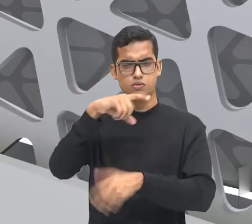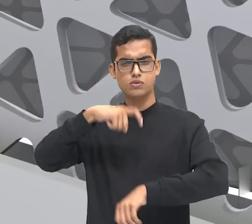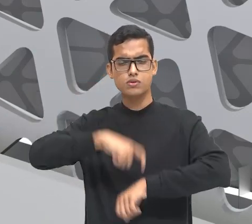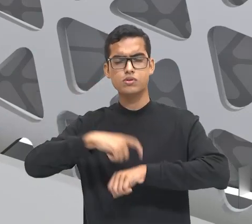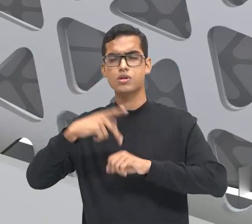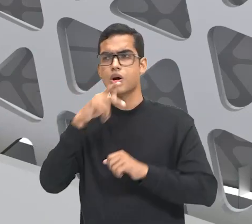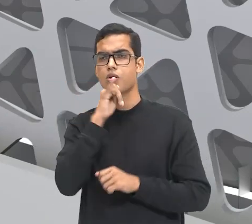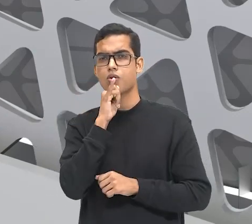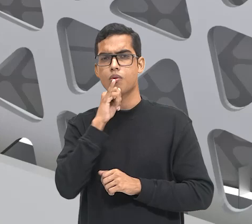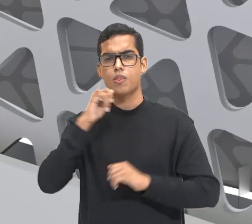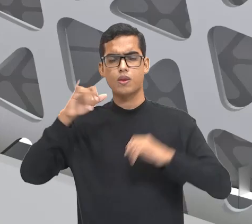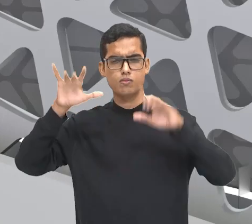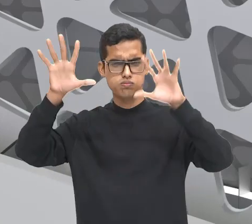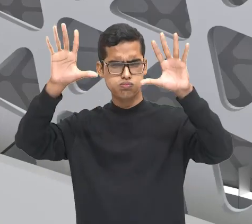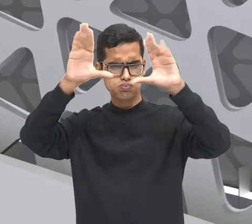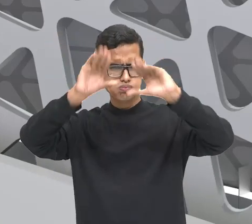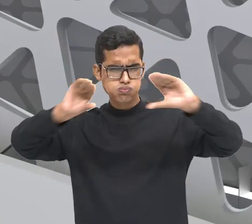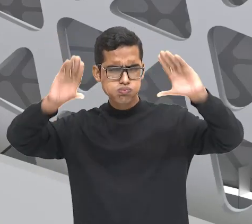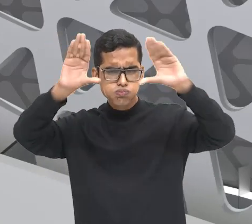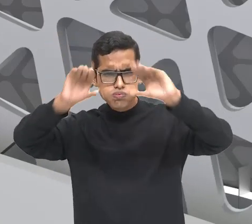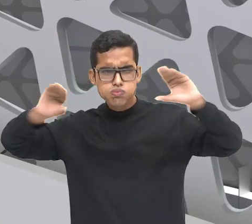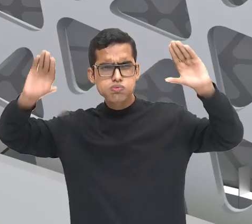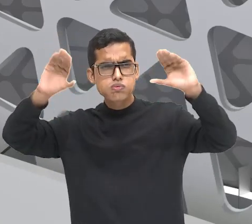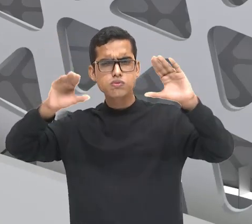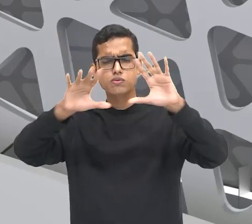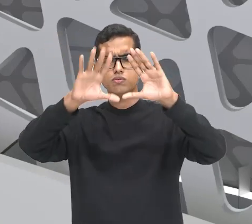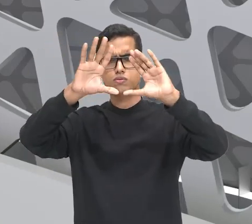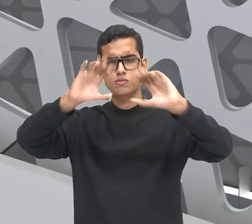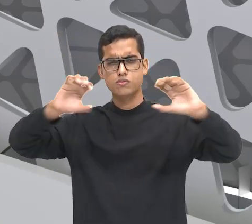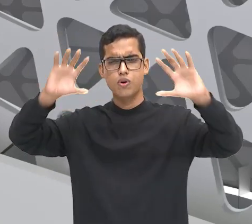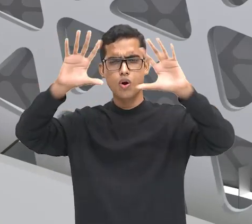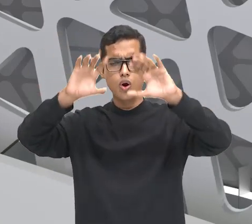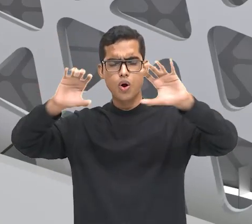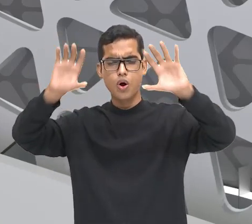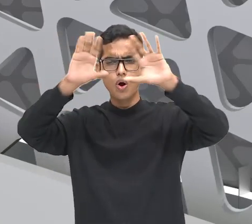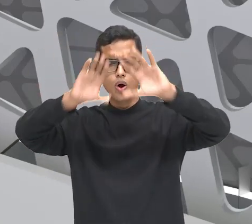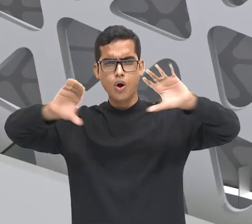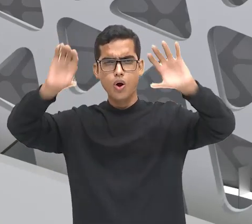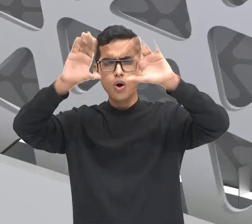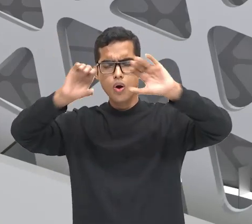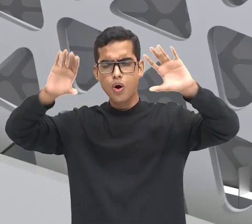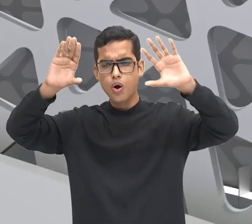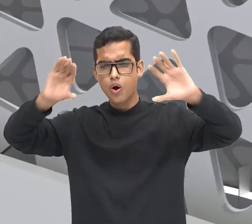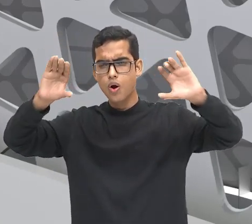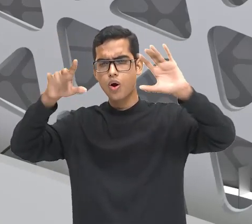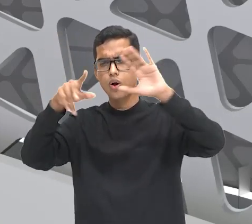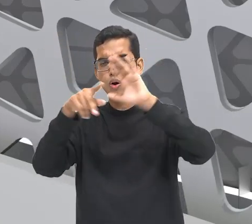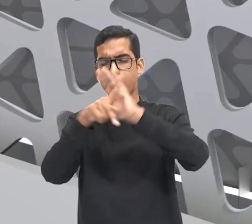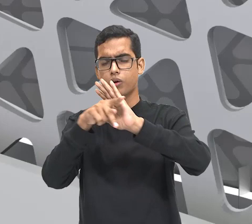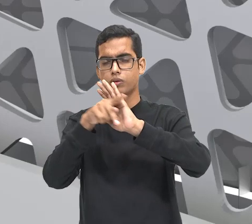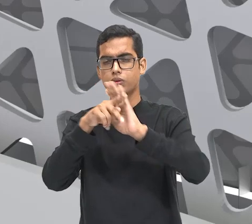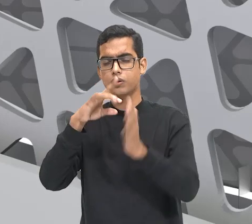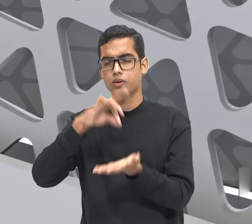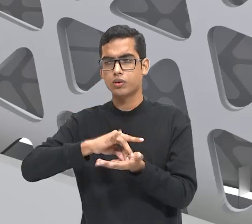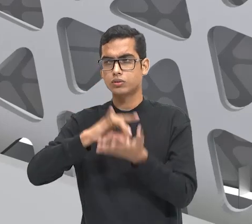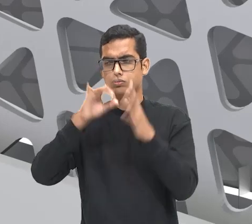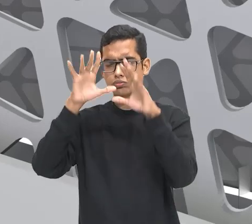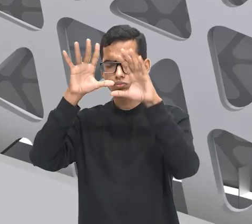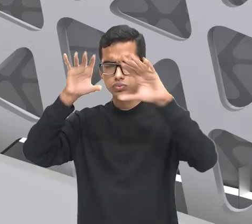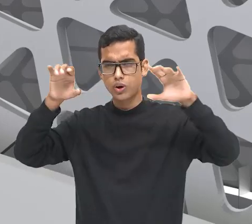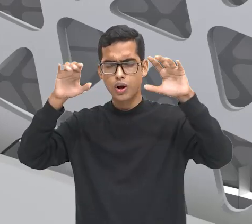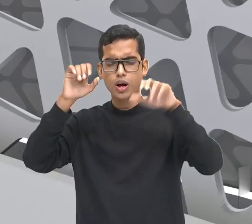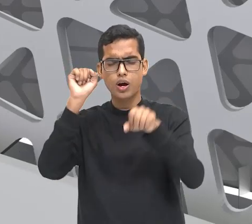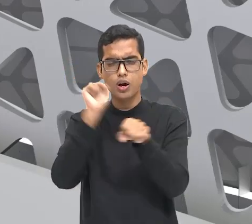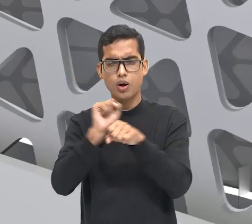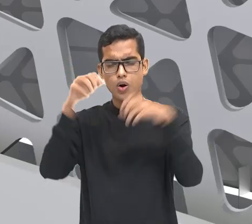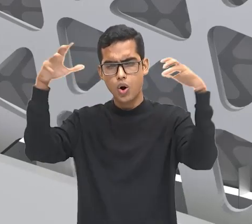tiver uma nuvem próximo ali daquele local onde seria feita ali a transmissão, ela vai estar bloqueando um pouco dessa transmissão. Então, às vezes,